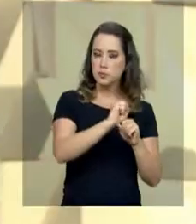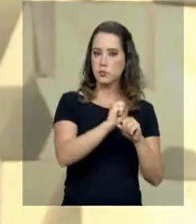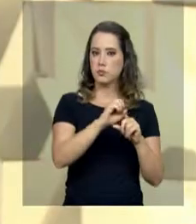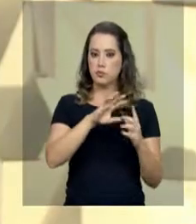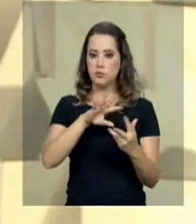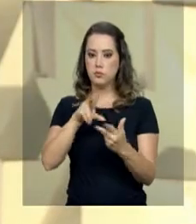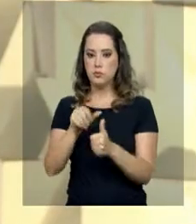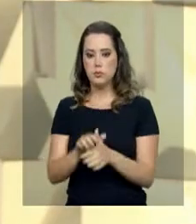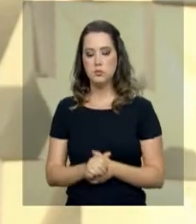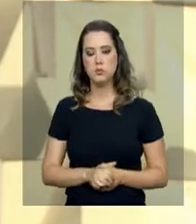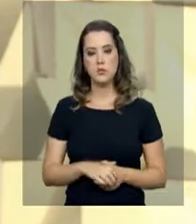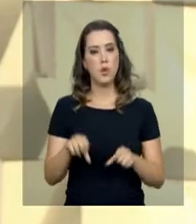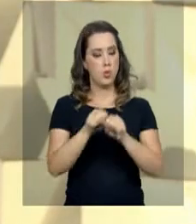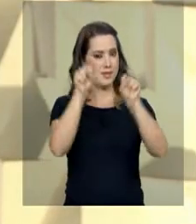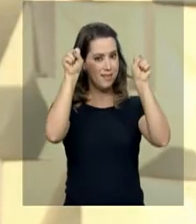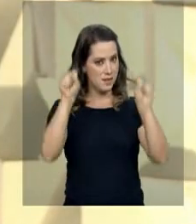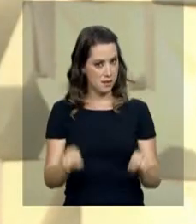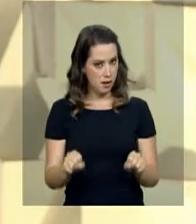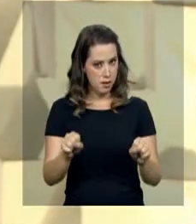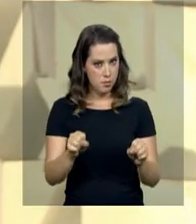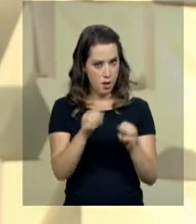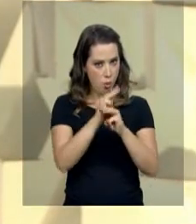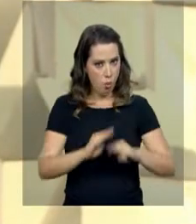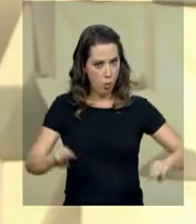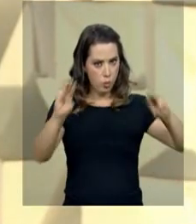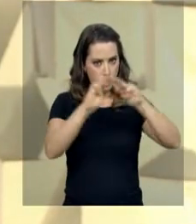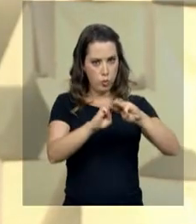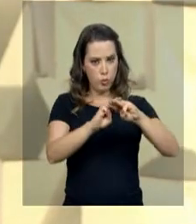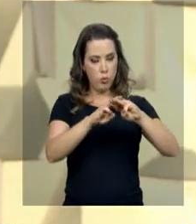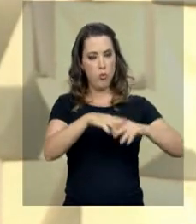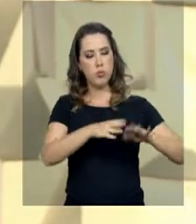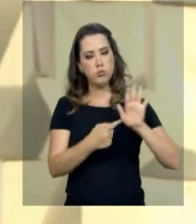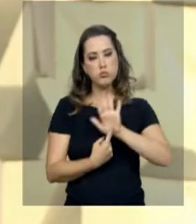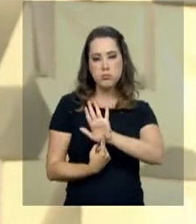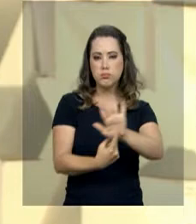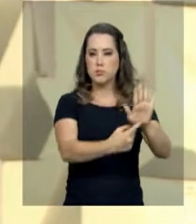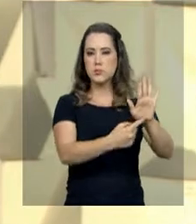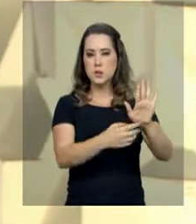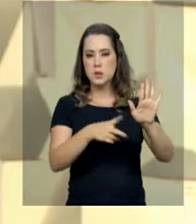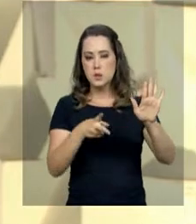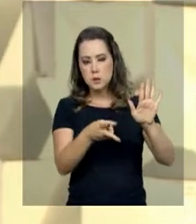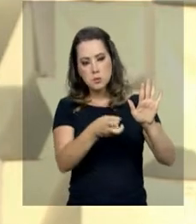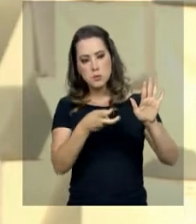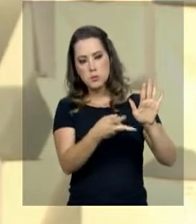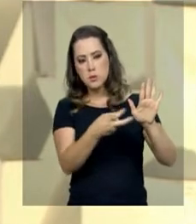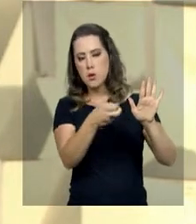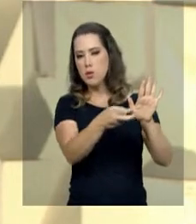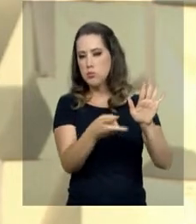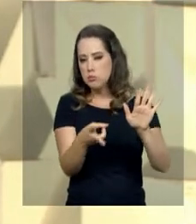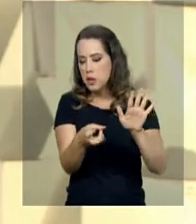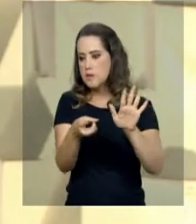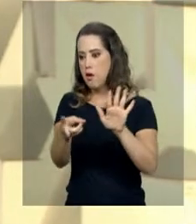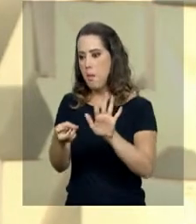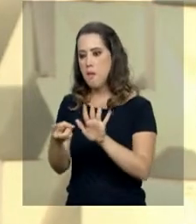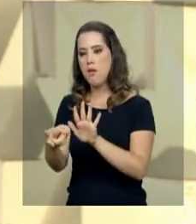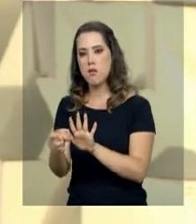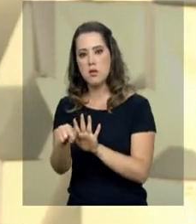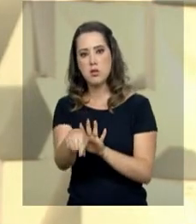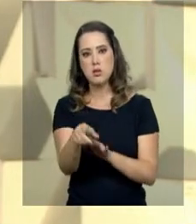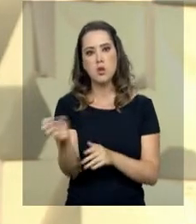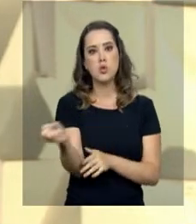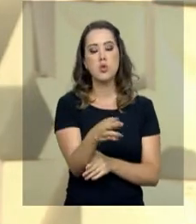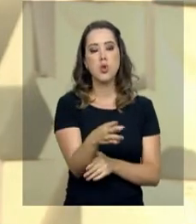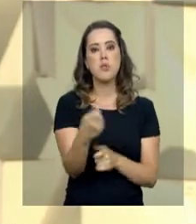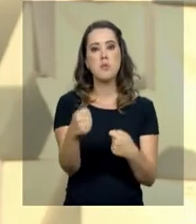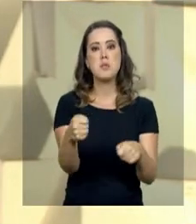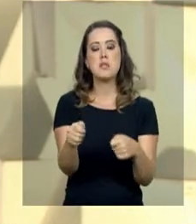O sistema Nações Unidas, no curso do tempo, foi se mostrando muito sensível àquilo que surgia como demanda nova da